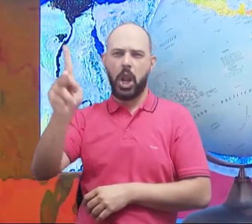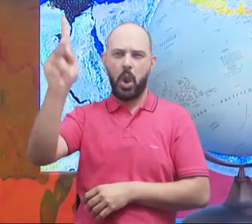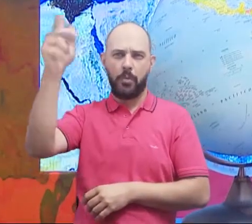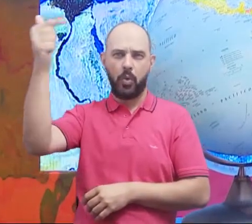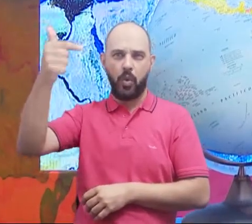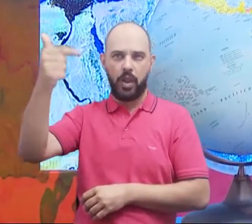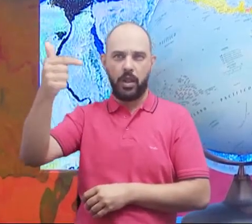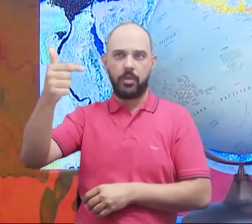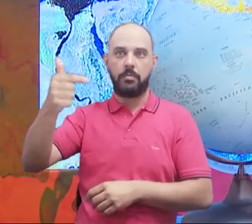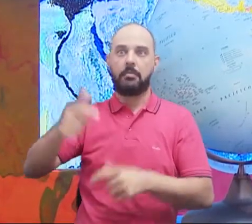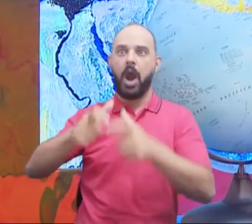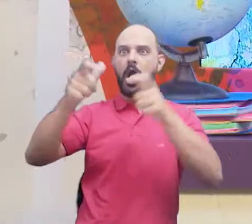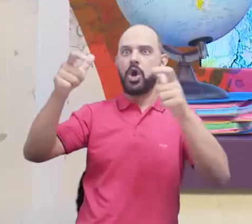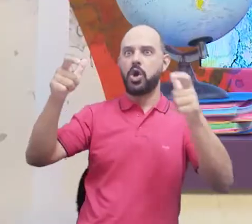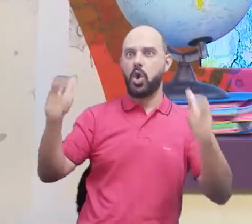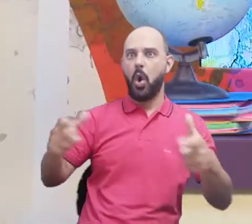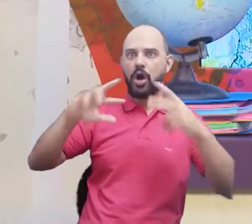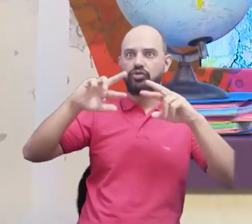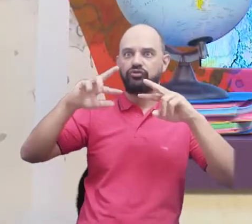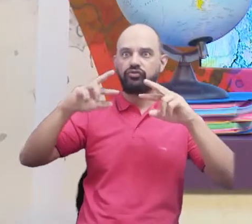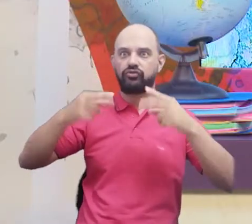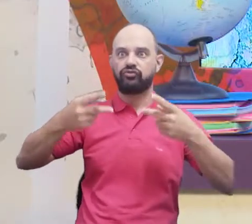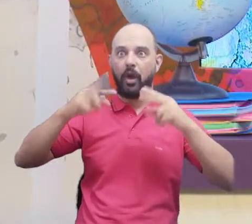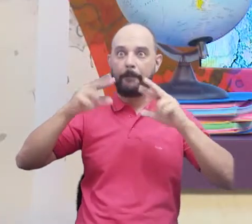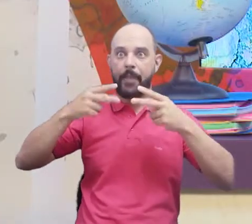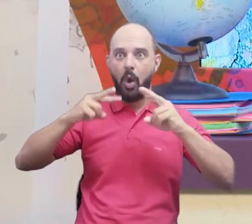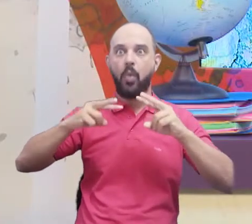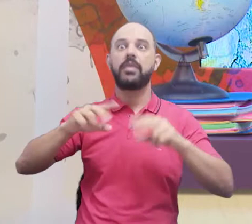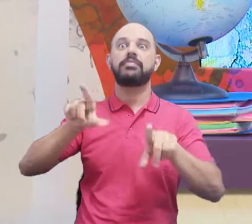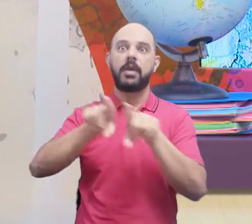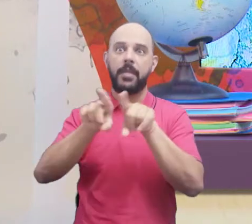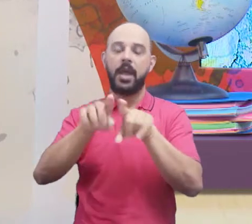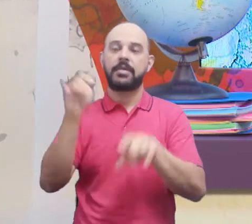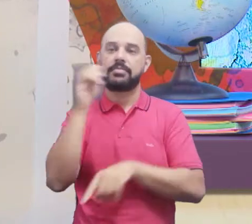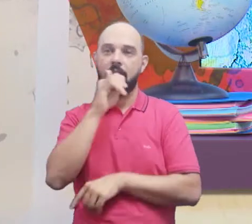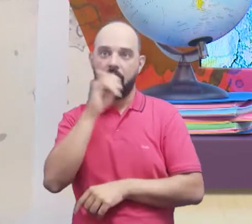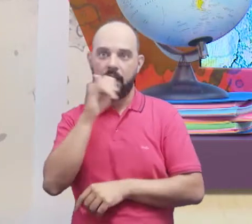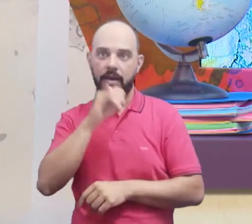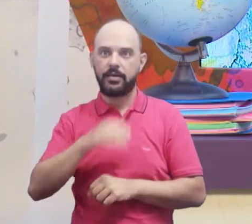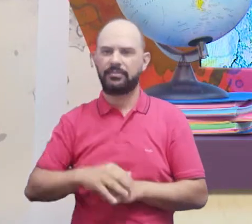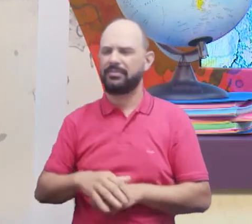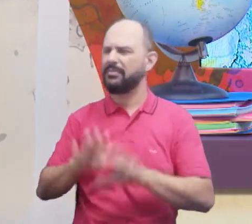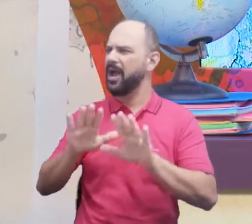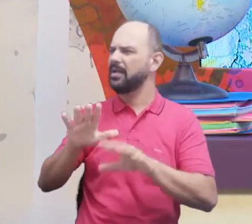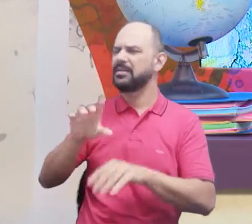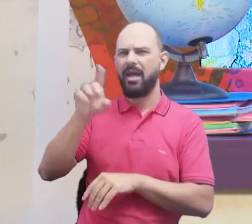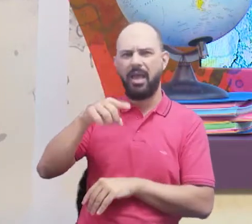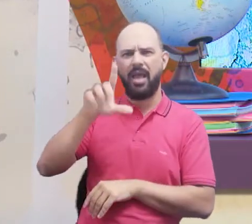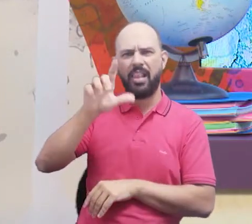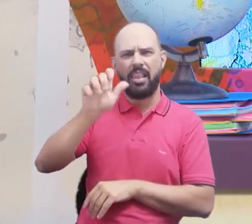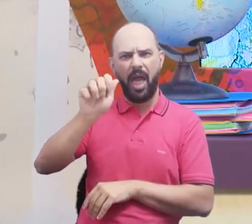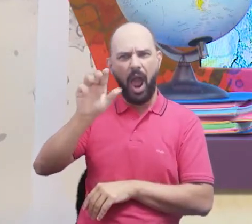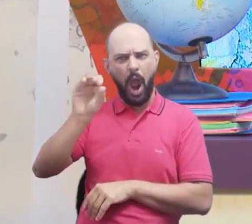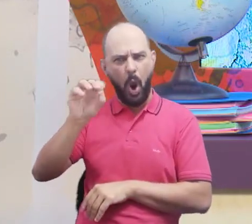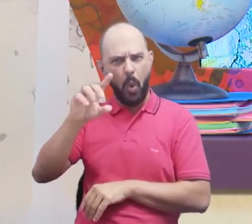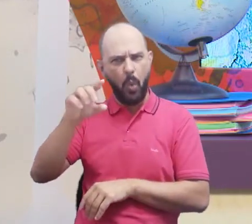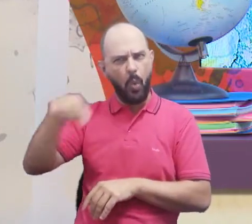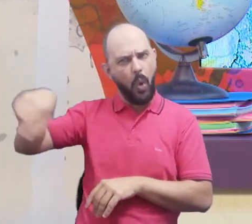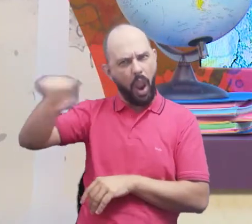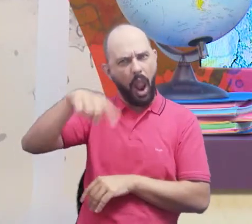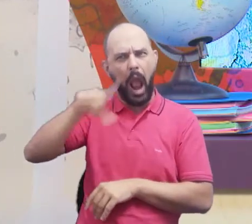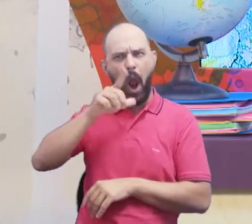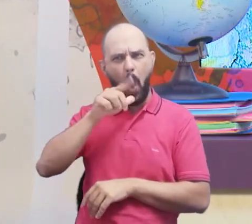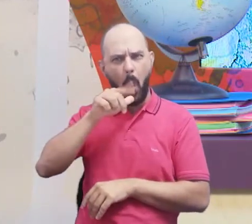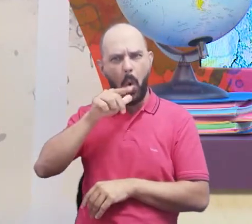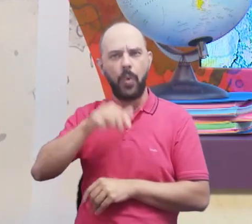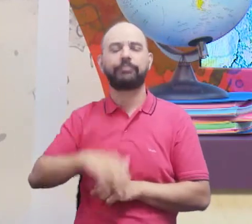o Mar Cáspio é lago? Apesar do nome, os geólogos consideram o Mar Cáspio um lago